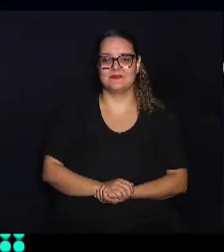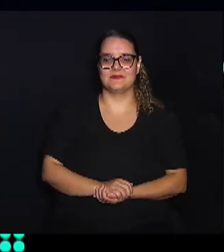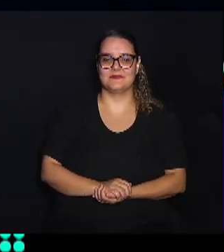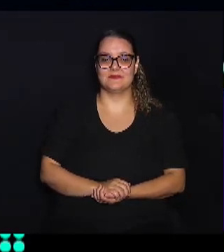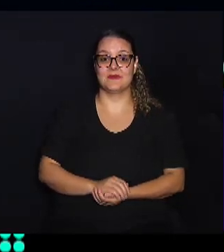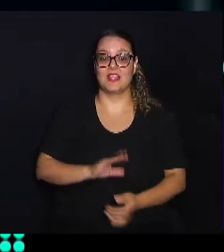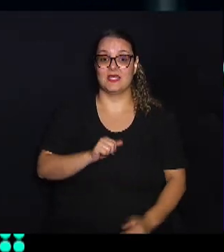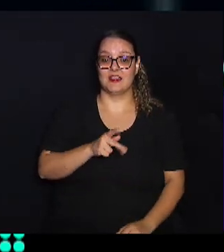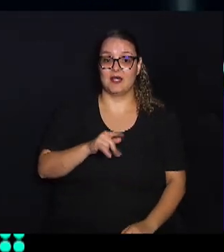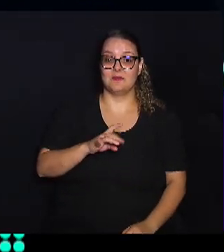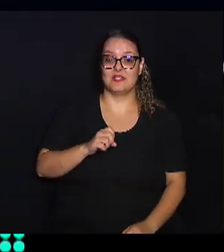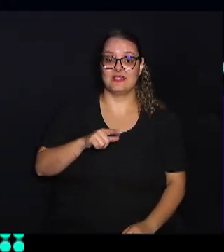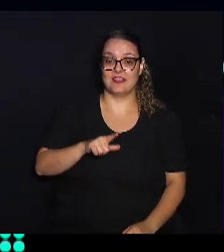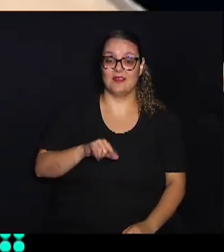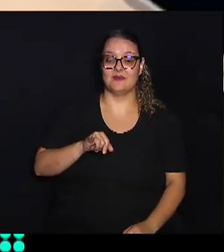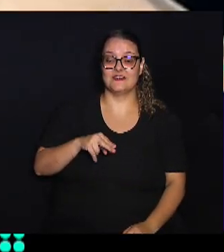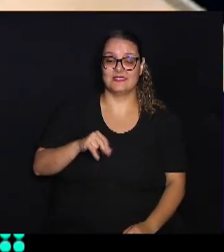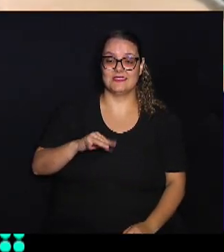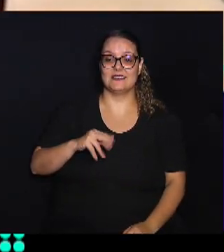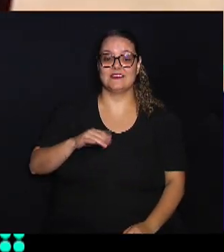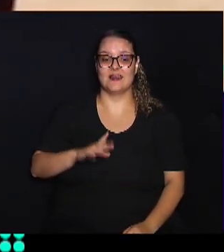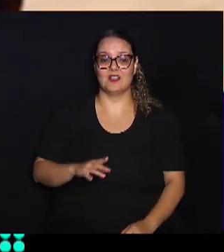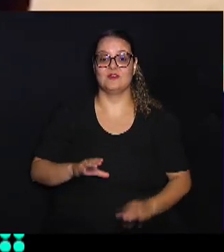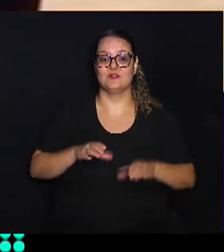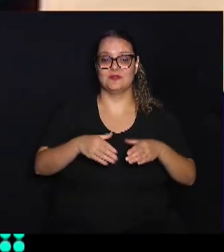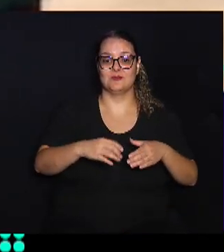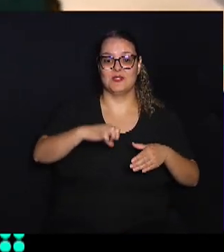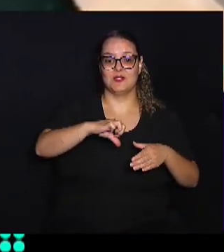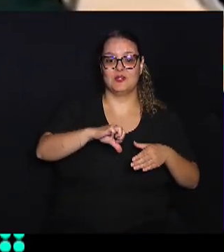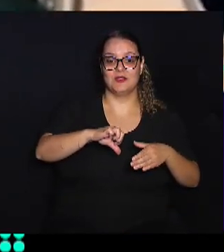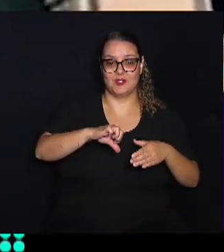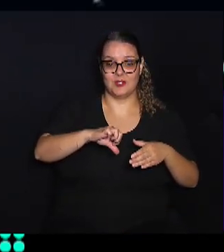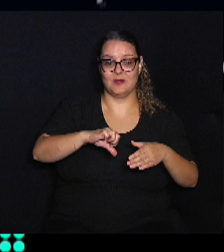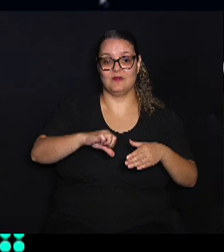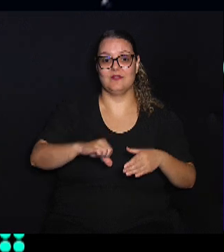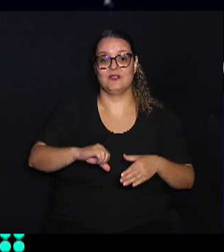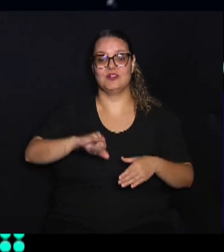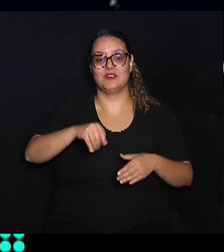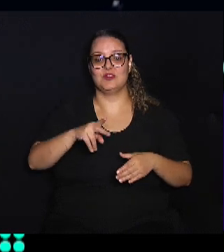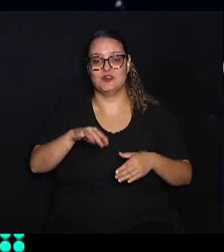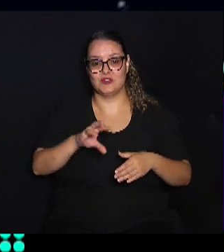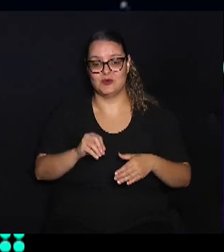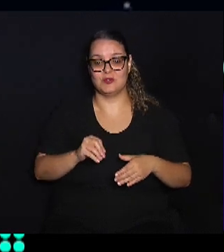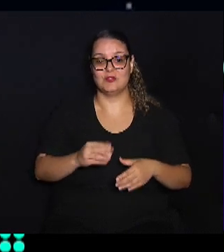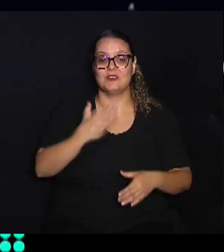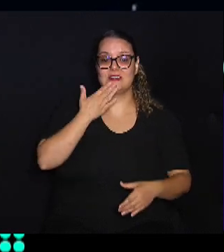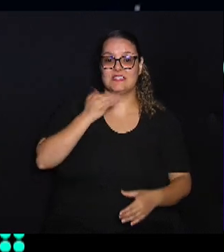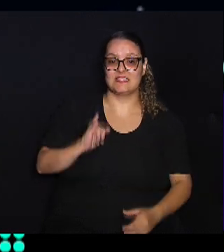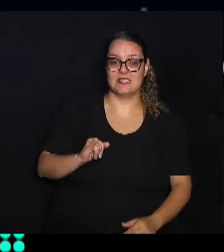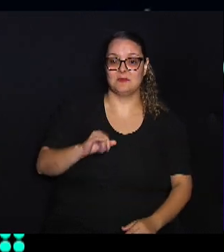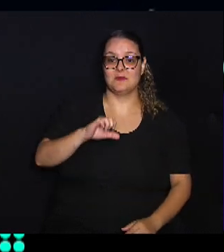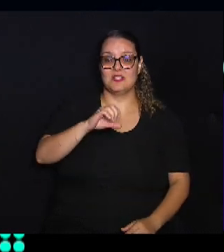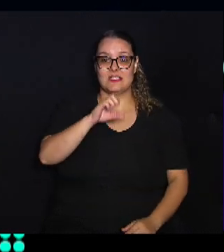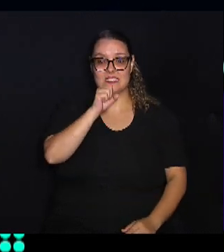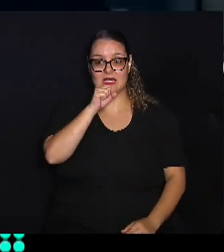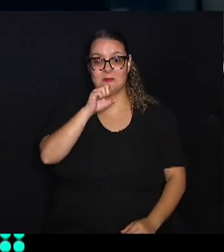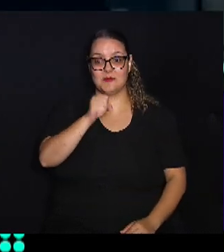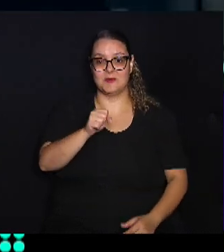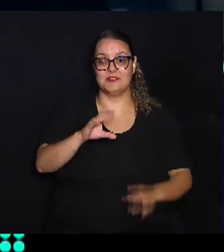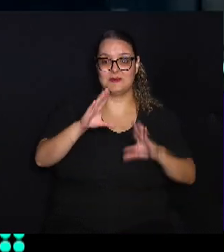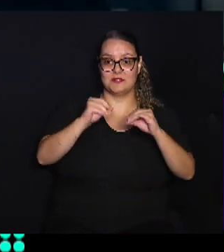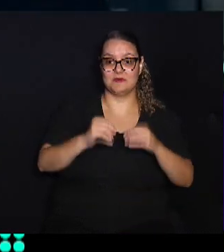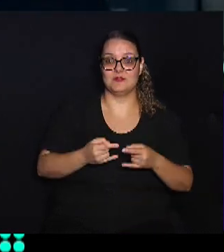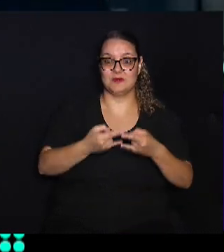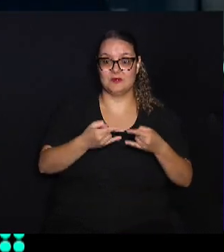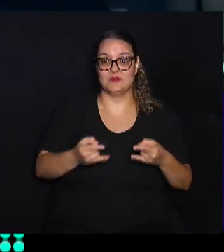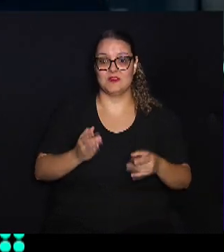Capital Inicial estará no Clube 9 de Julho, em Indaiatuba, no sábado, às 8 da noite. Os ingressos